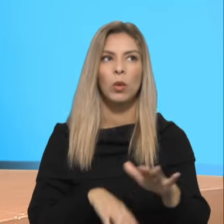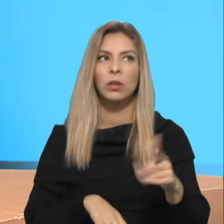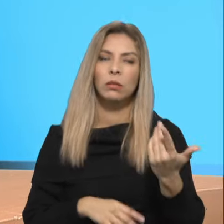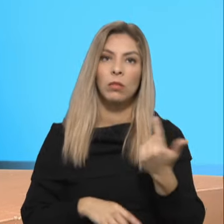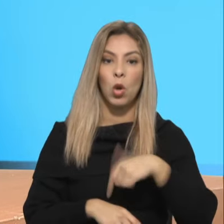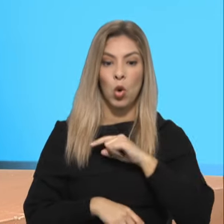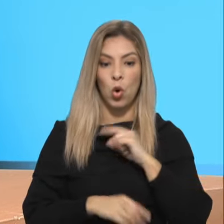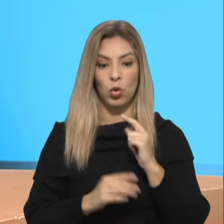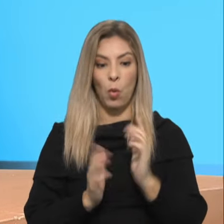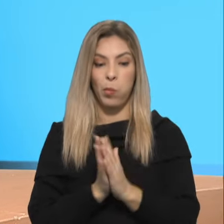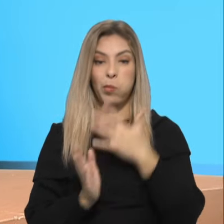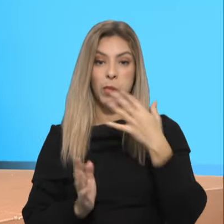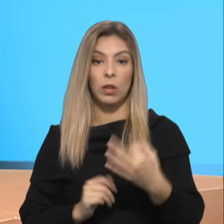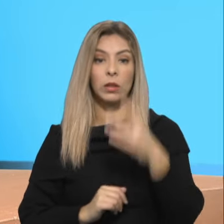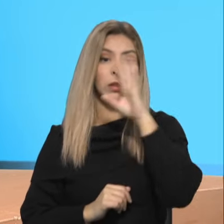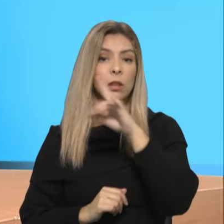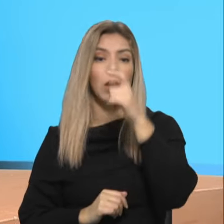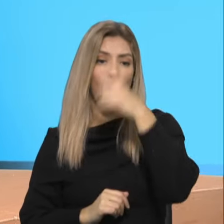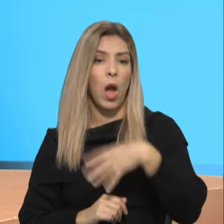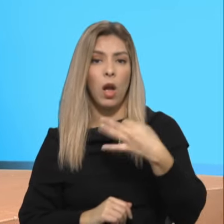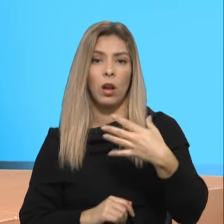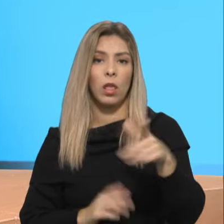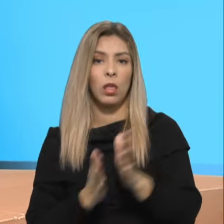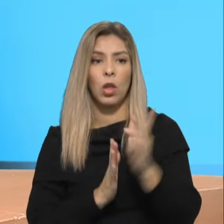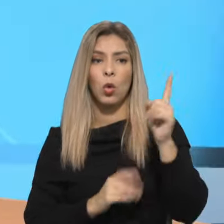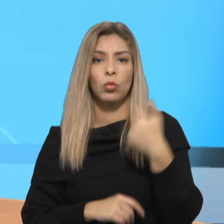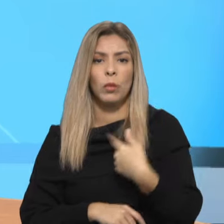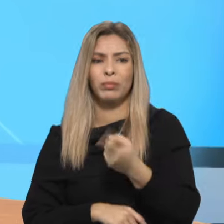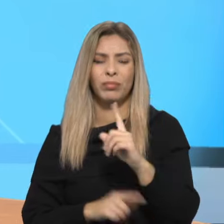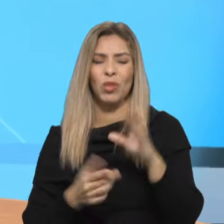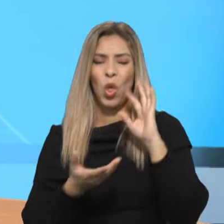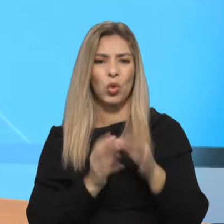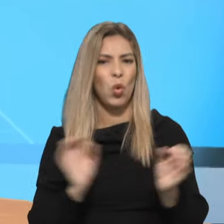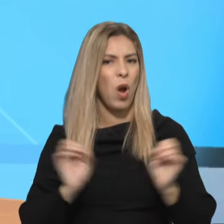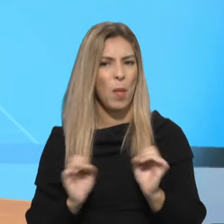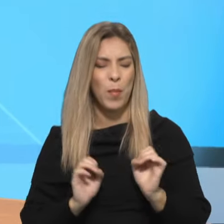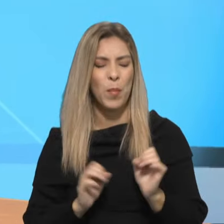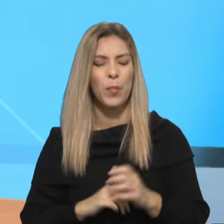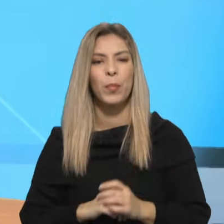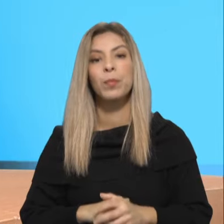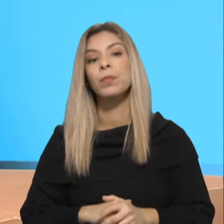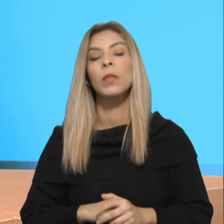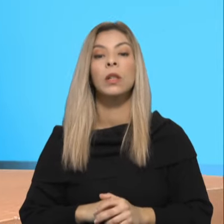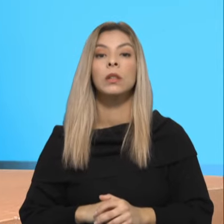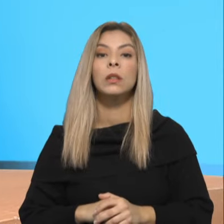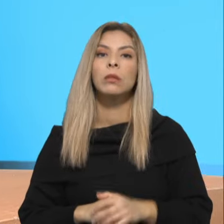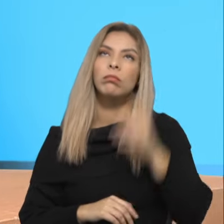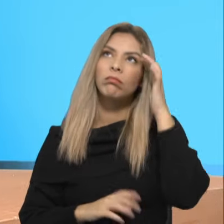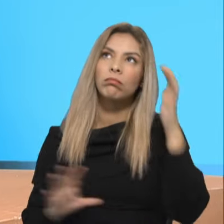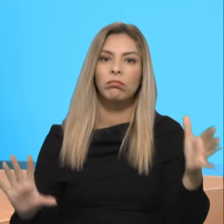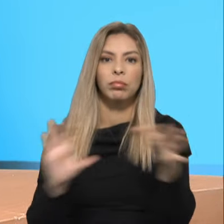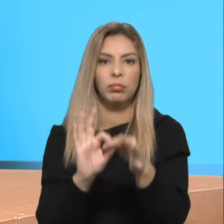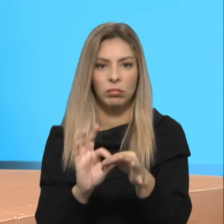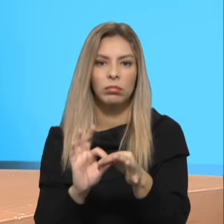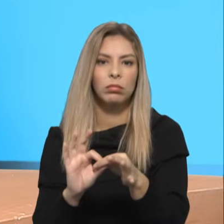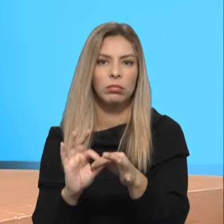nós cristãos. Claro. Para quem não era cristão, talvez não fizesse tanto sentido. Daí que, sendo uma associação que tem toda a razão de